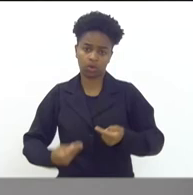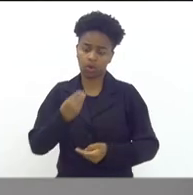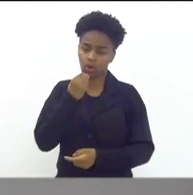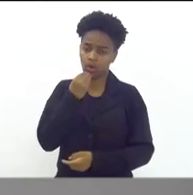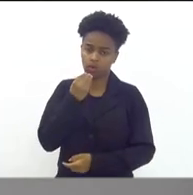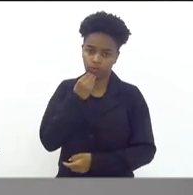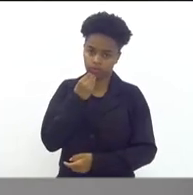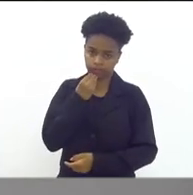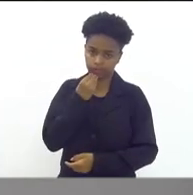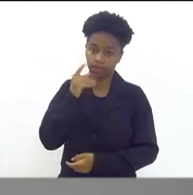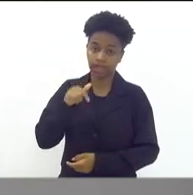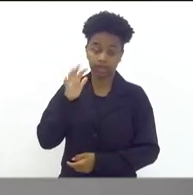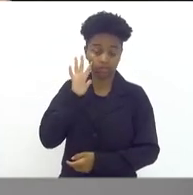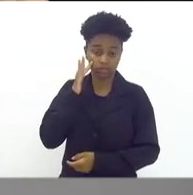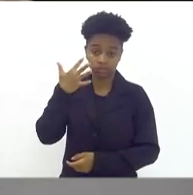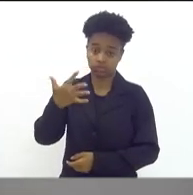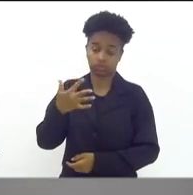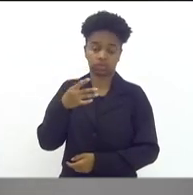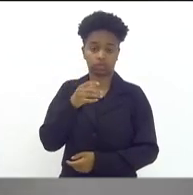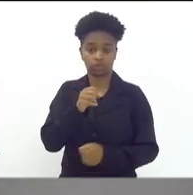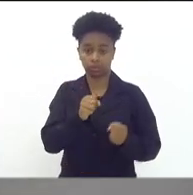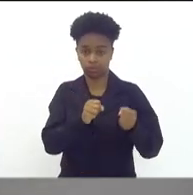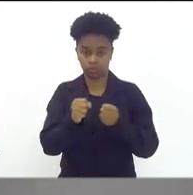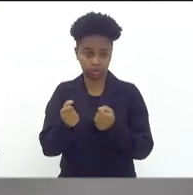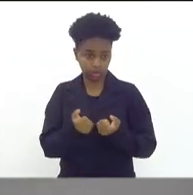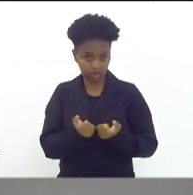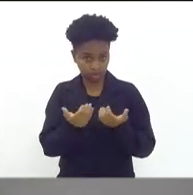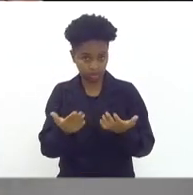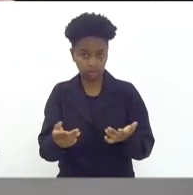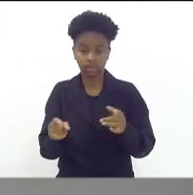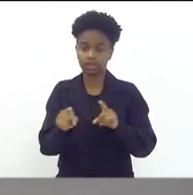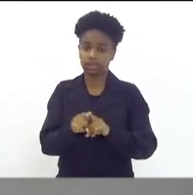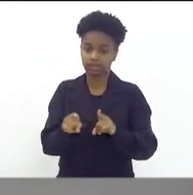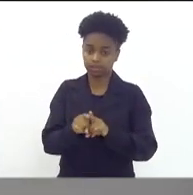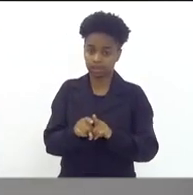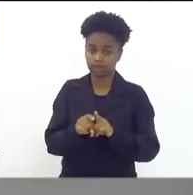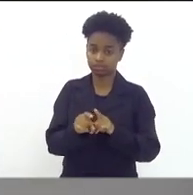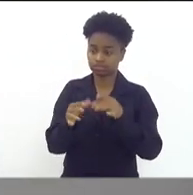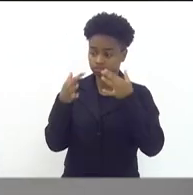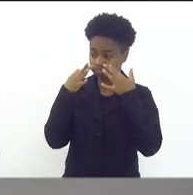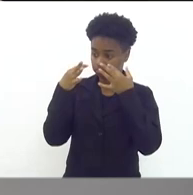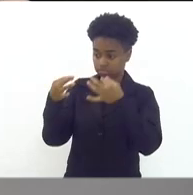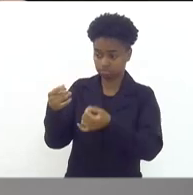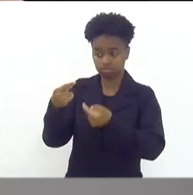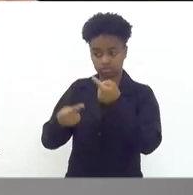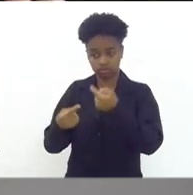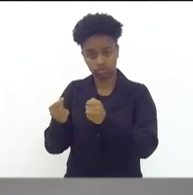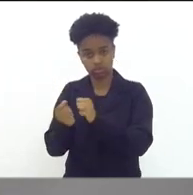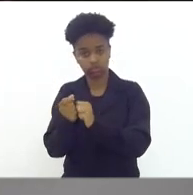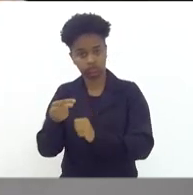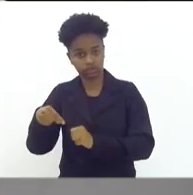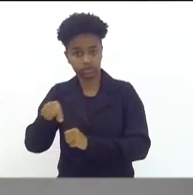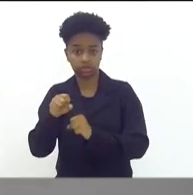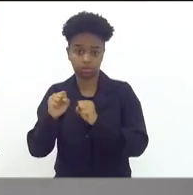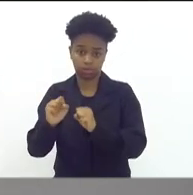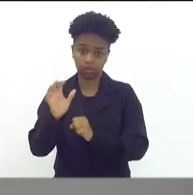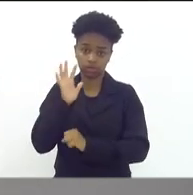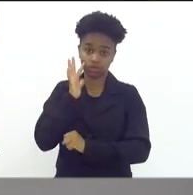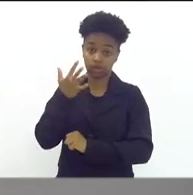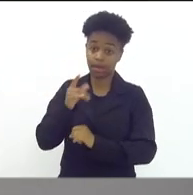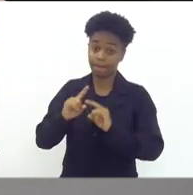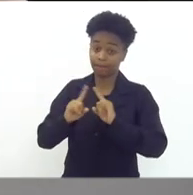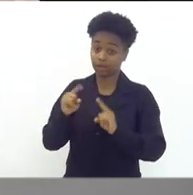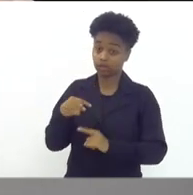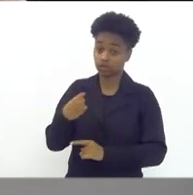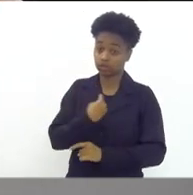decisão do poder concedente e obviamente ouvindo o Parlamento poderá ser definido mas da parte da